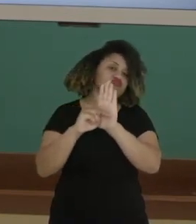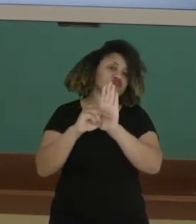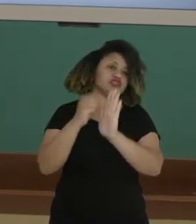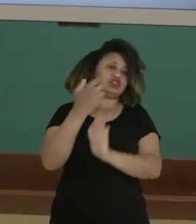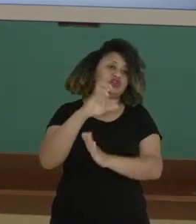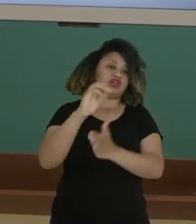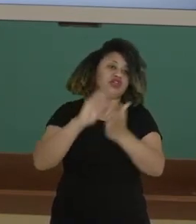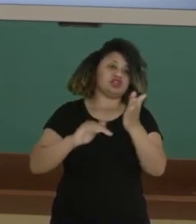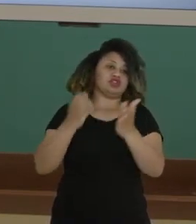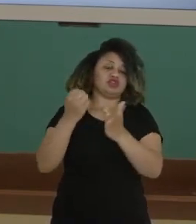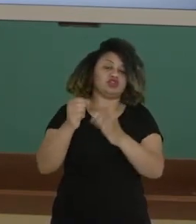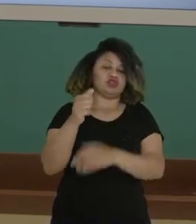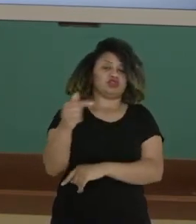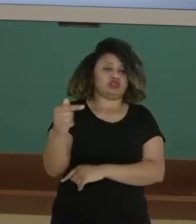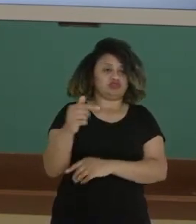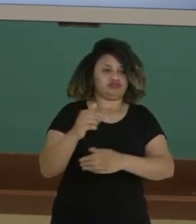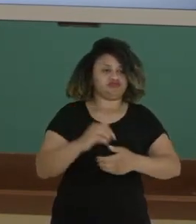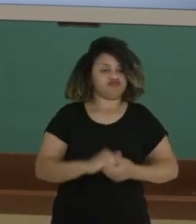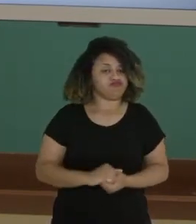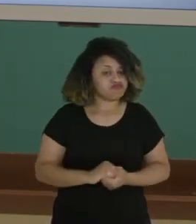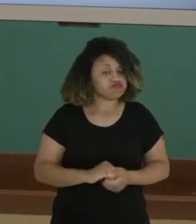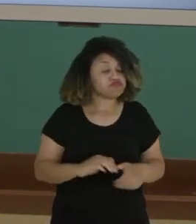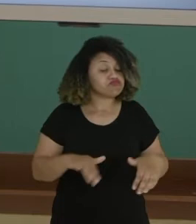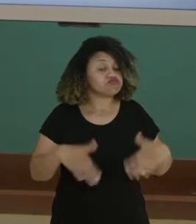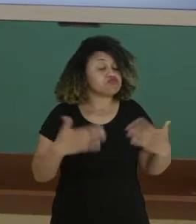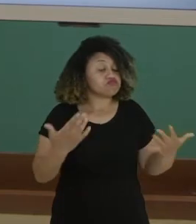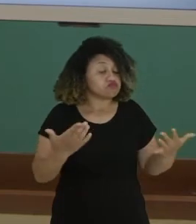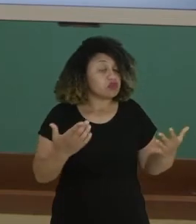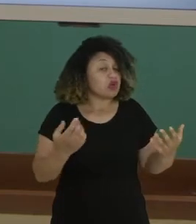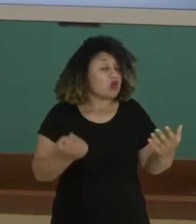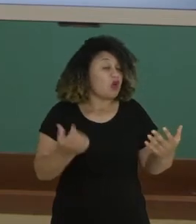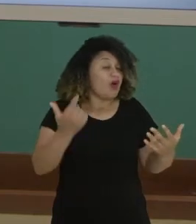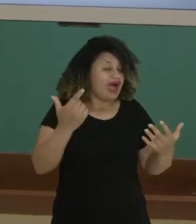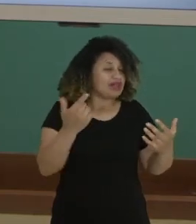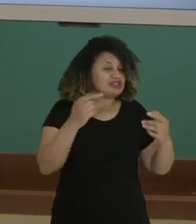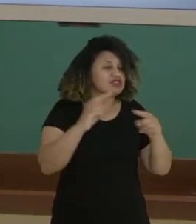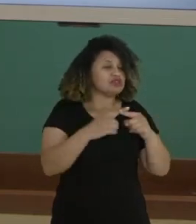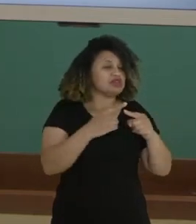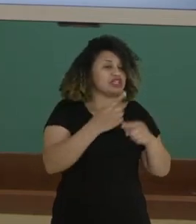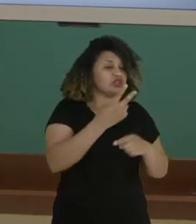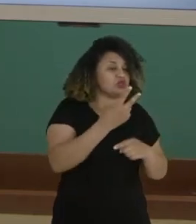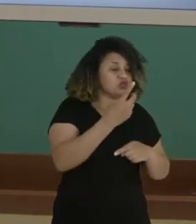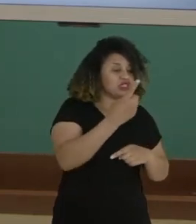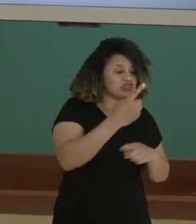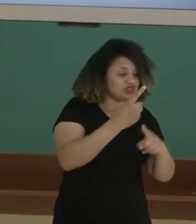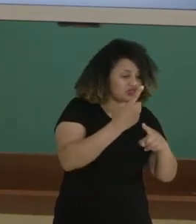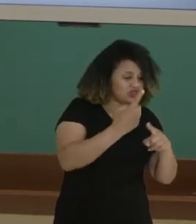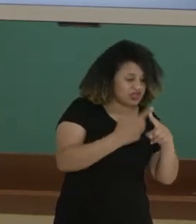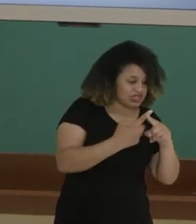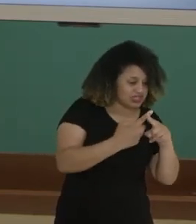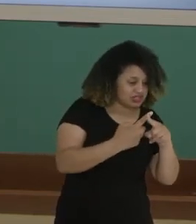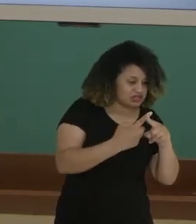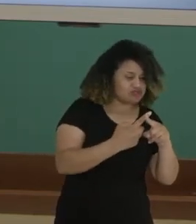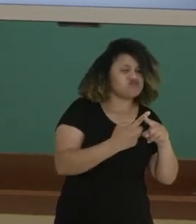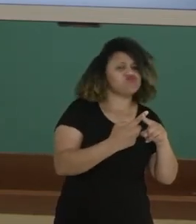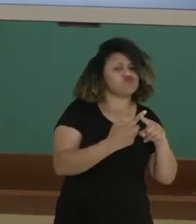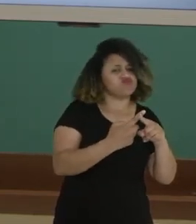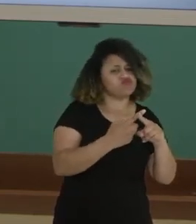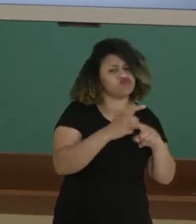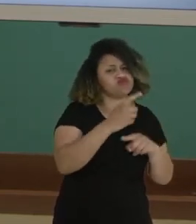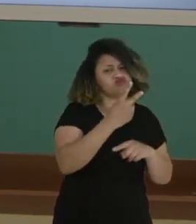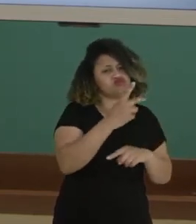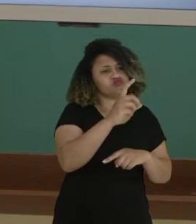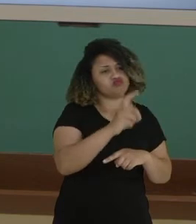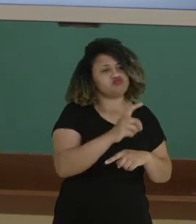15 menos 8, 7. Aí, eu quase achei o valor da letra. Eu achei 2 vezes essa letra. Para eu achar o valor da letra, o 2 que